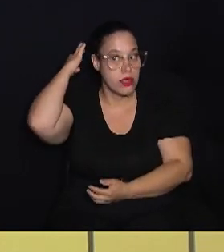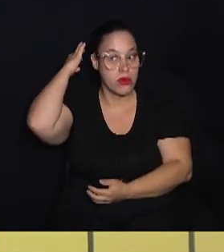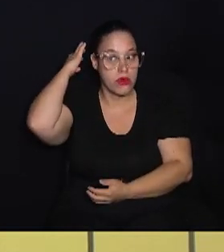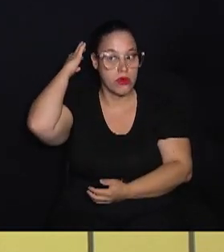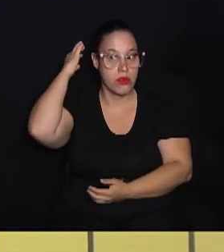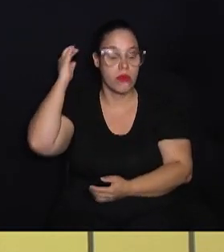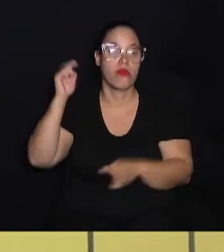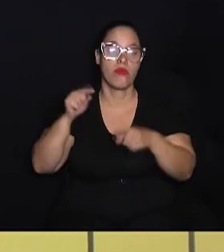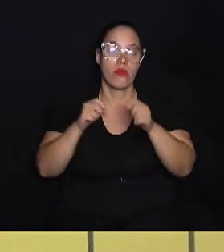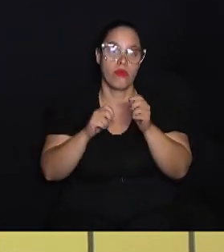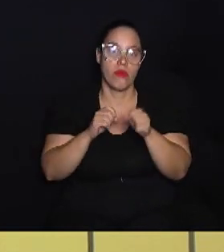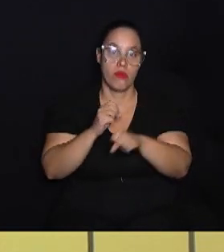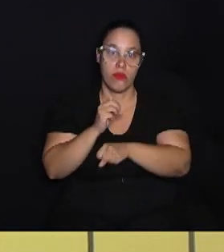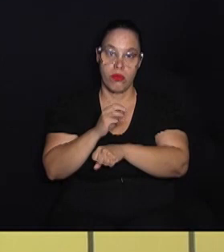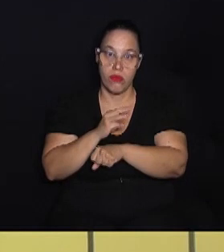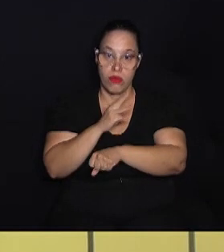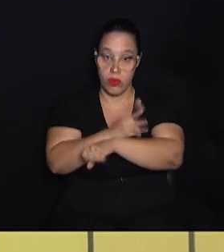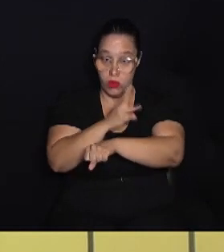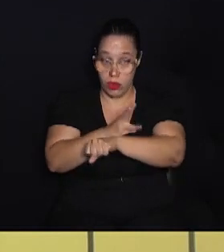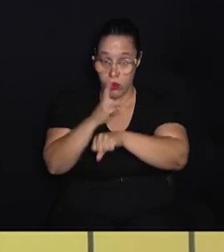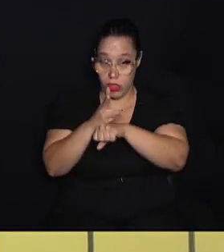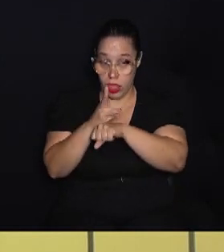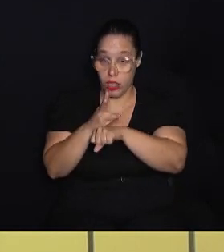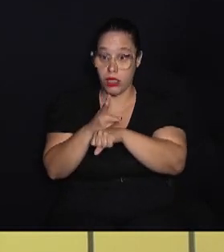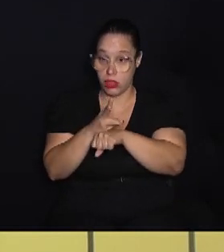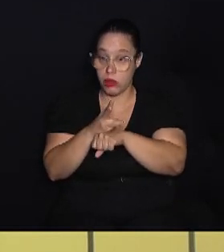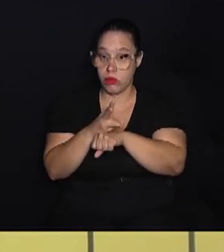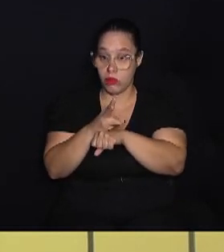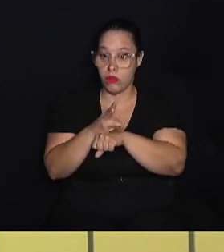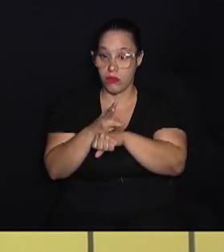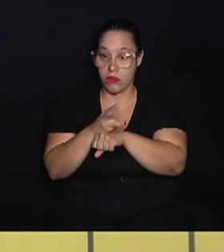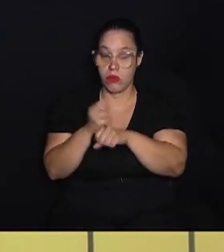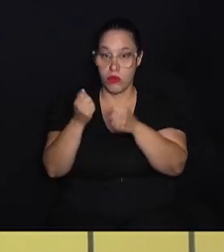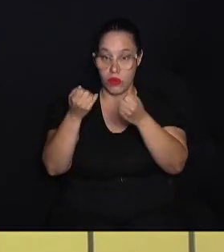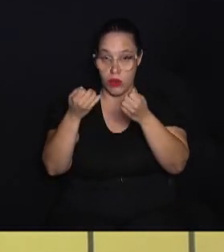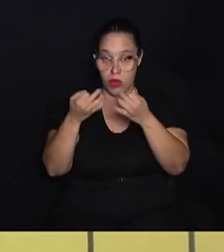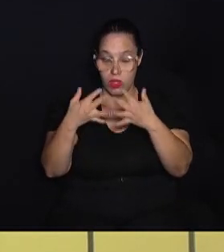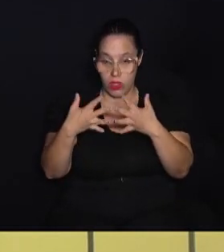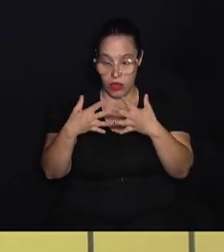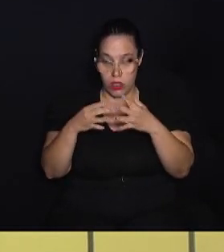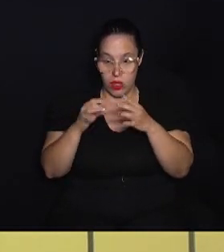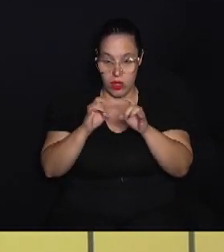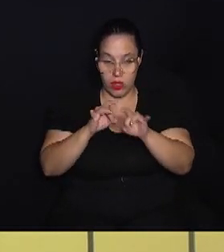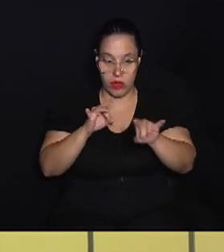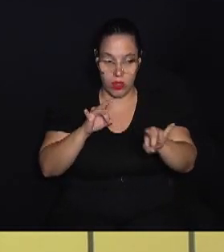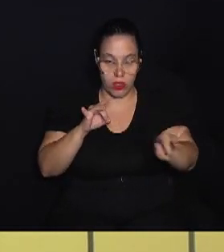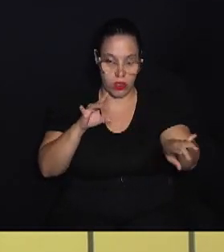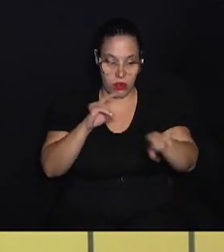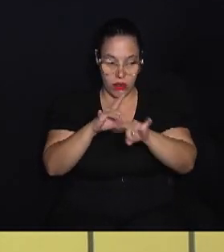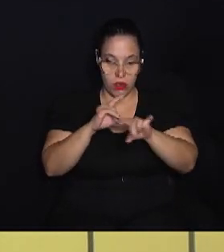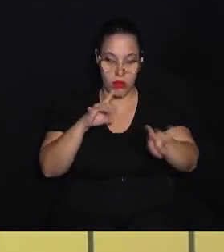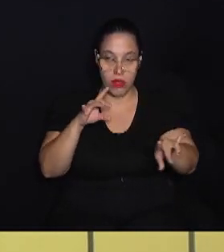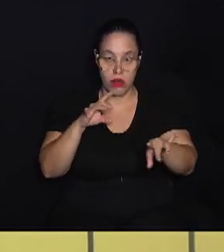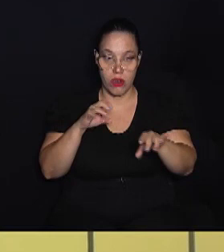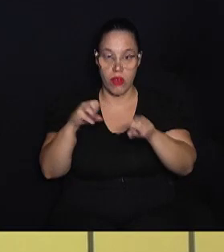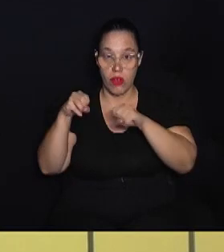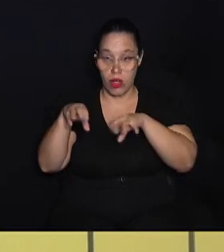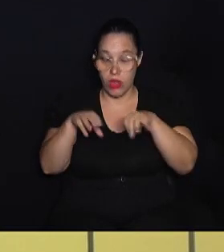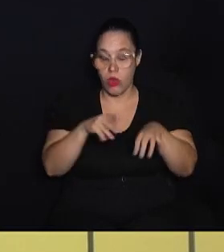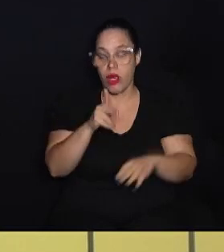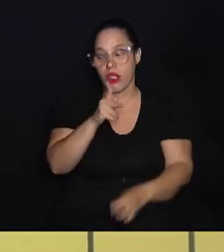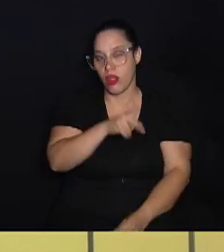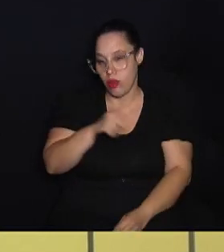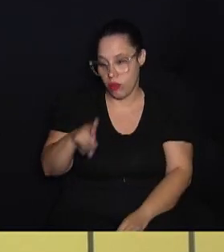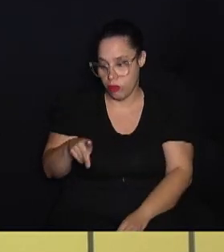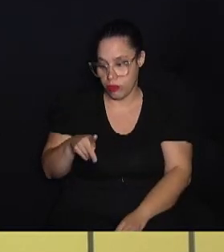uma plataforma no site do Corpo de Bombeiros, de ensino à distância, que ela ministra alguns cursos de educação pública, né,